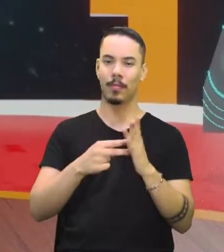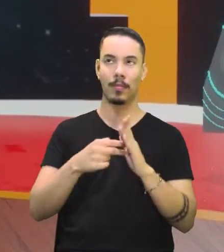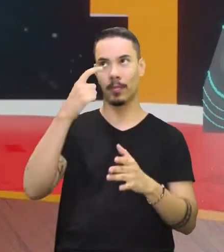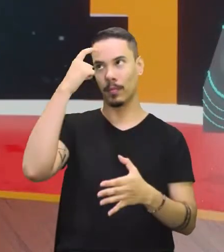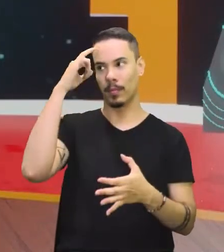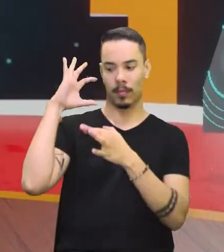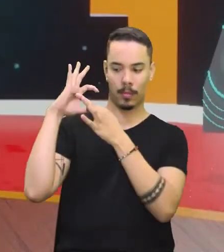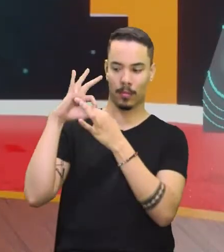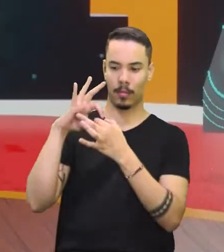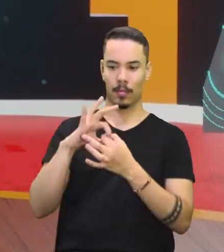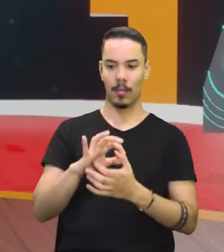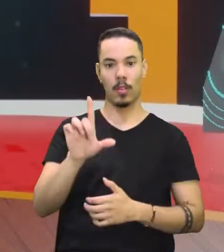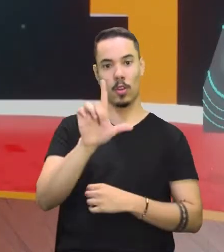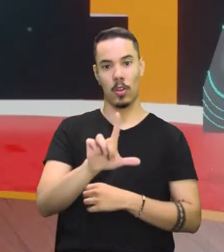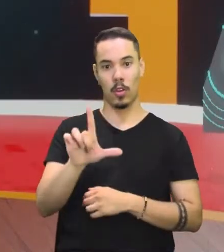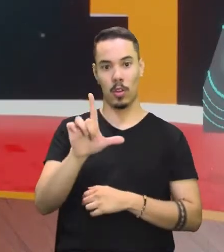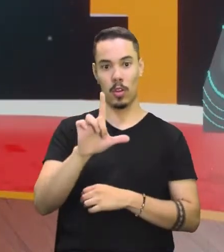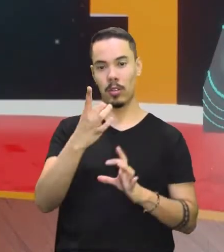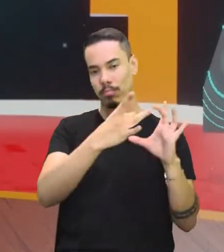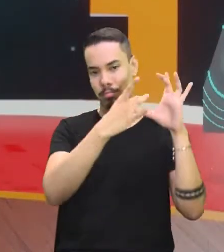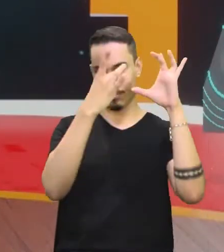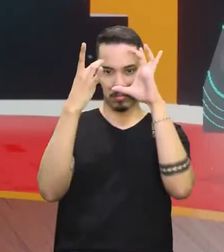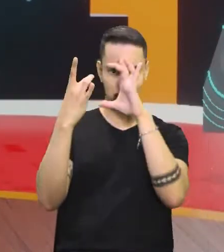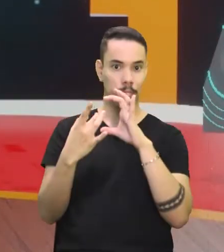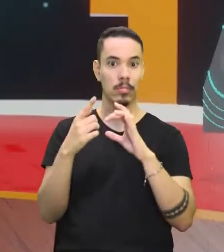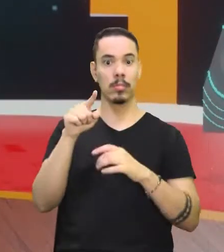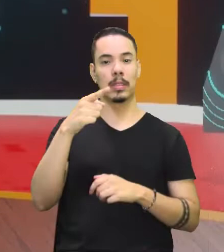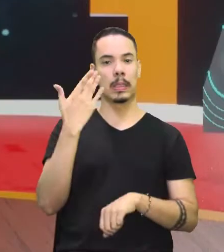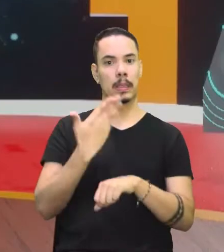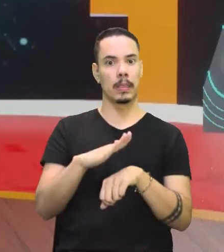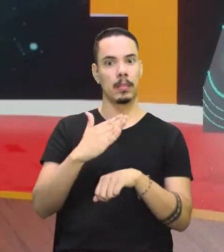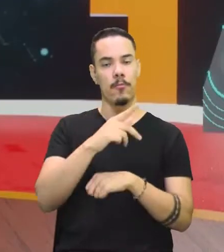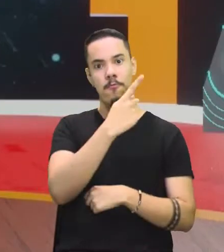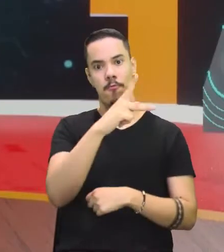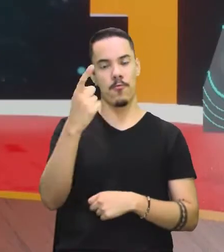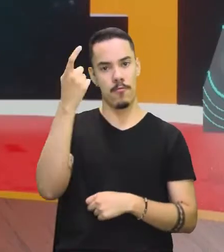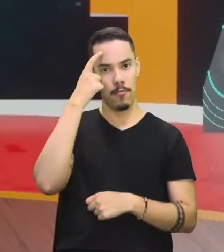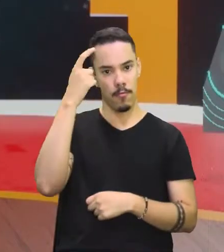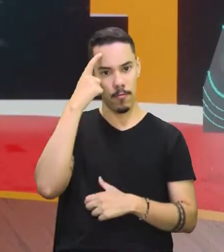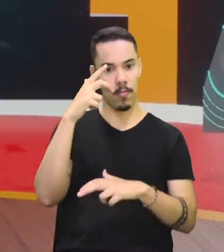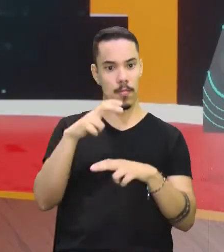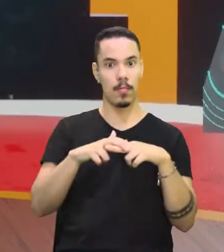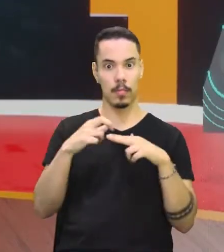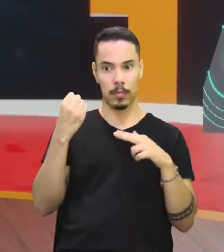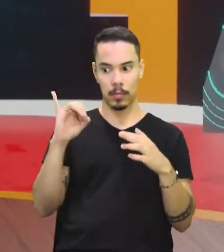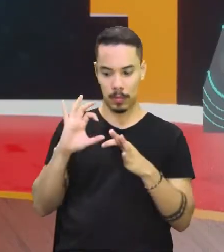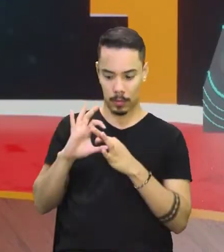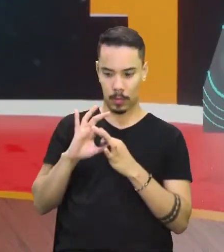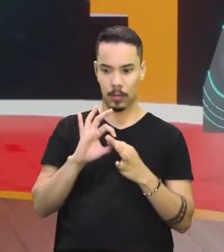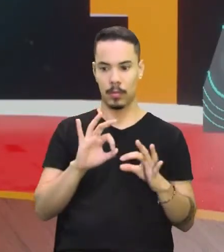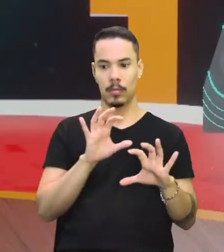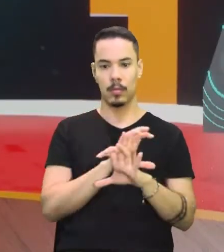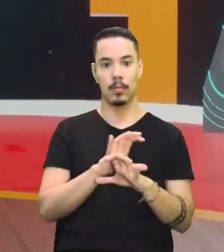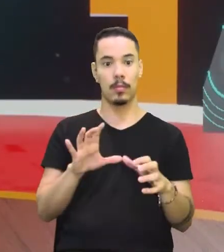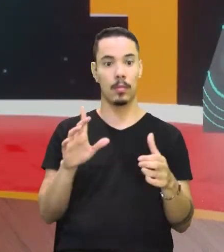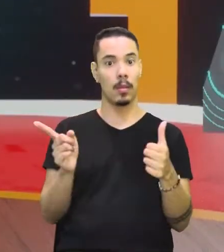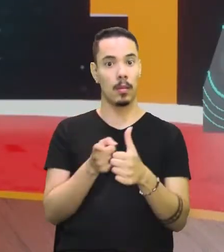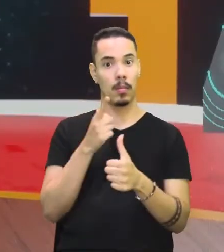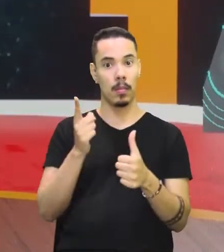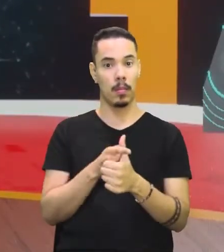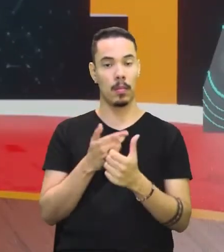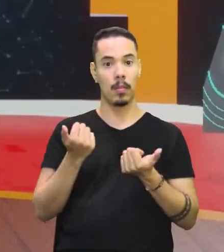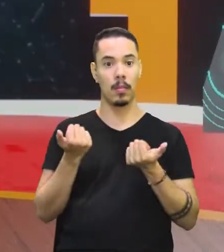Enem trabalha tudo isso com vocês. Então, quando acontece de cair alguma coisa dentro desse contexto, primeiro que ele dá